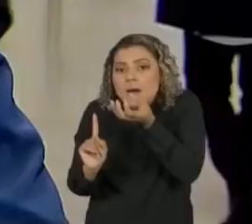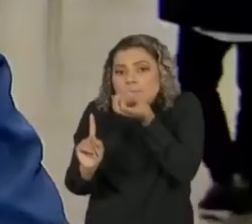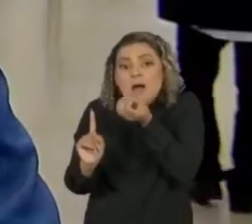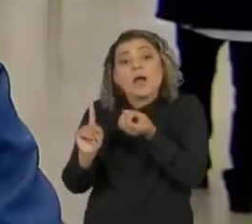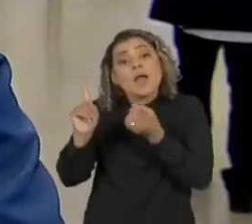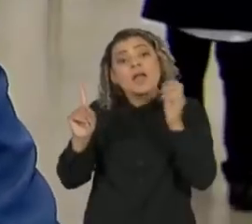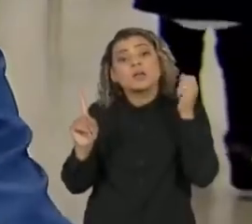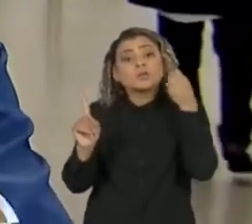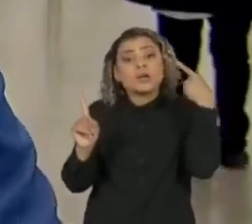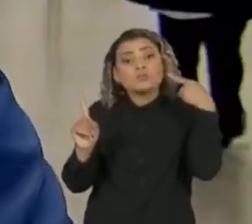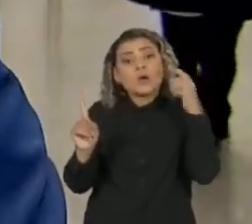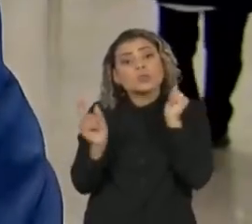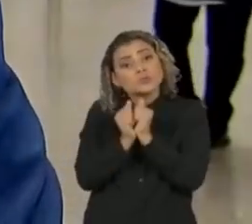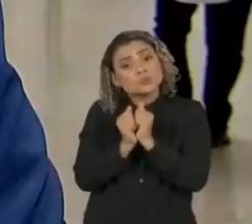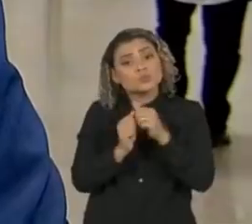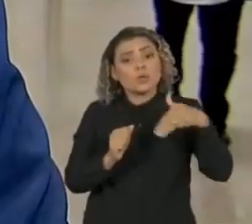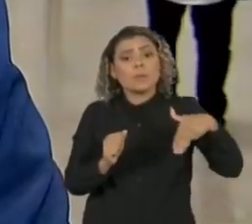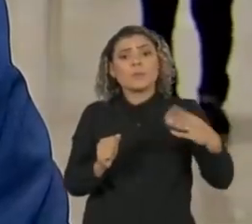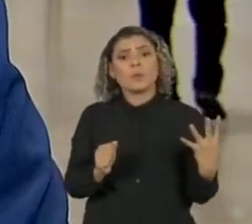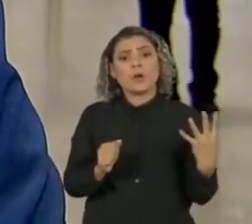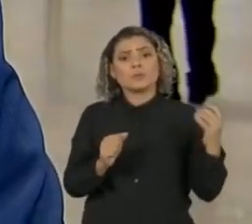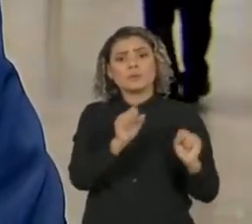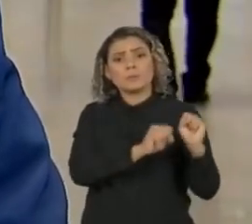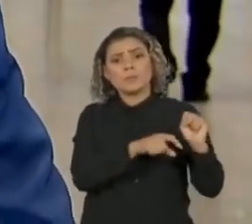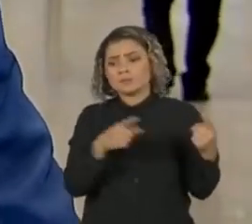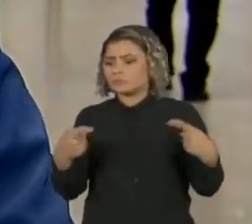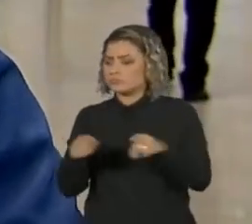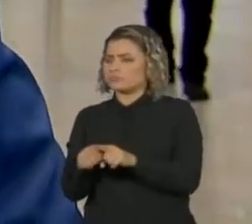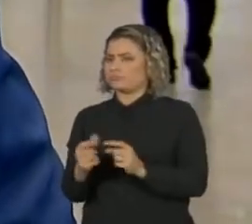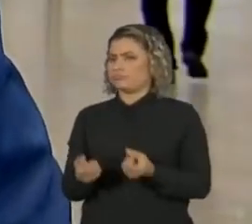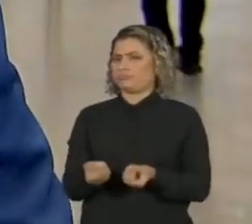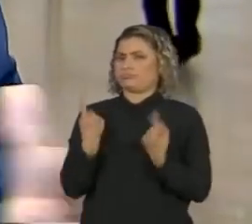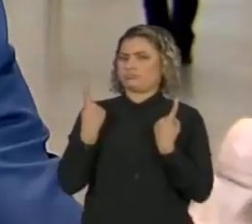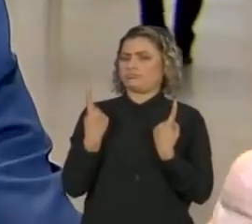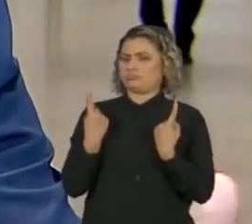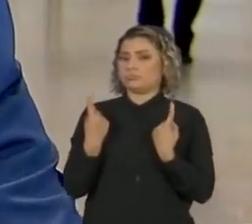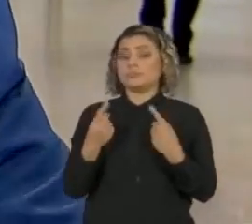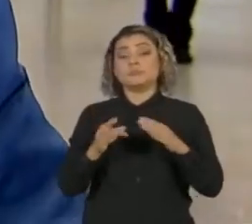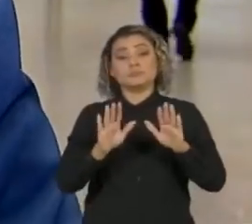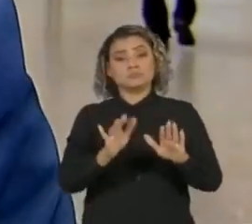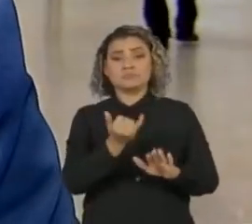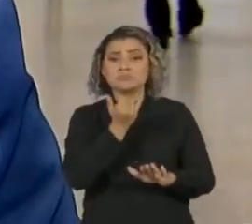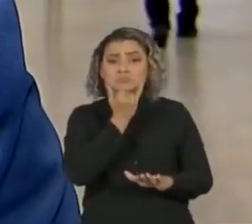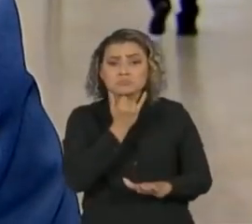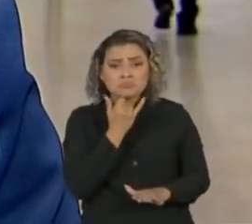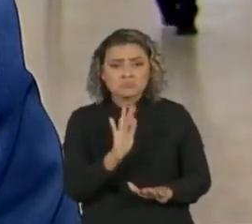M4. Não se viu absolutamente nada que pudesse, de alguma forma, direcionar